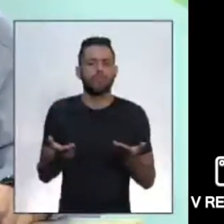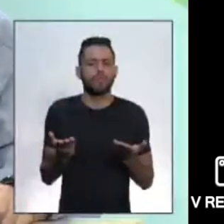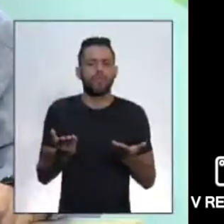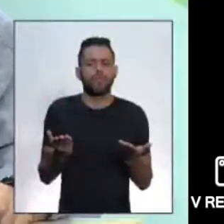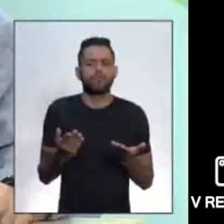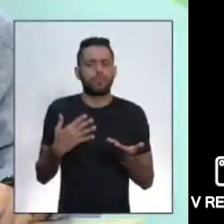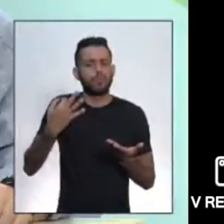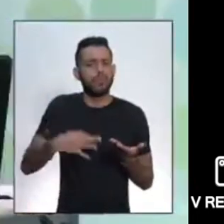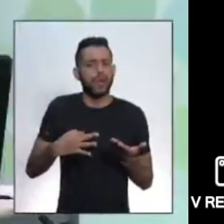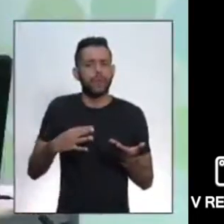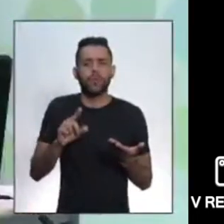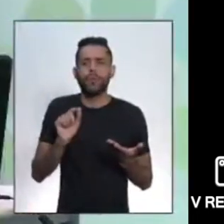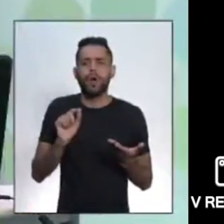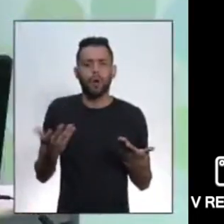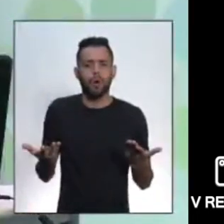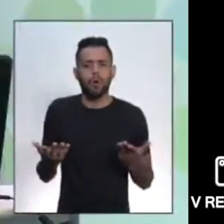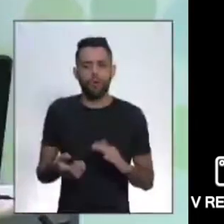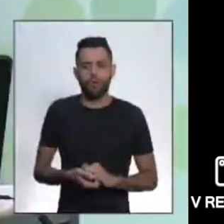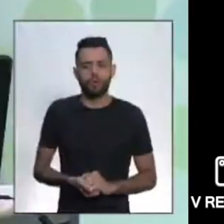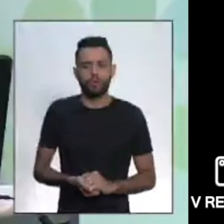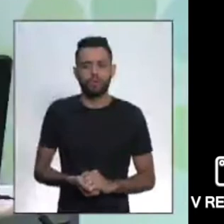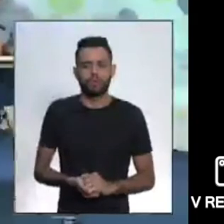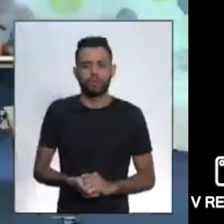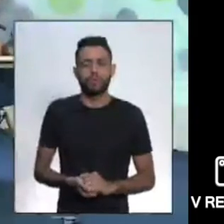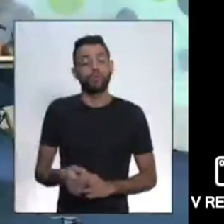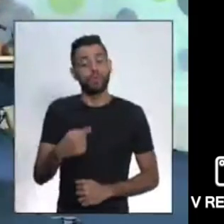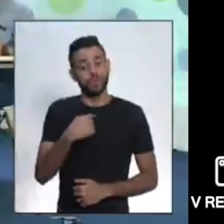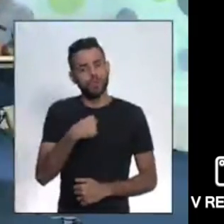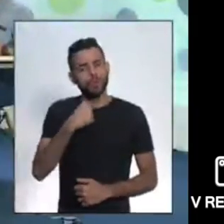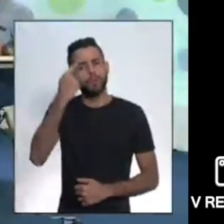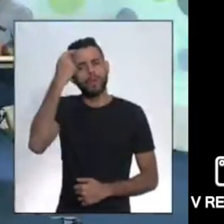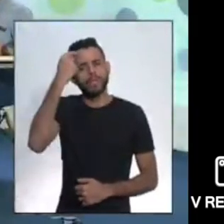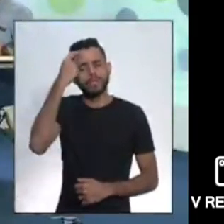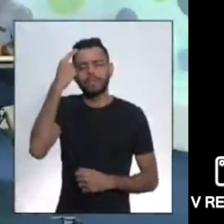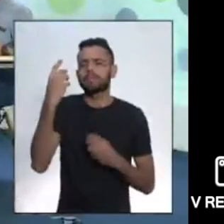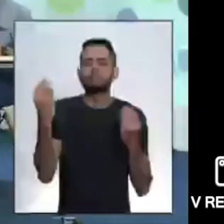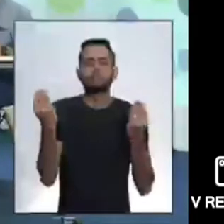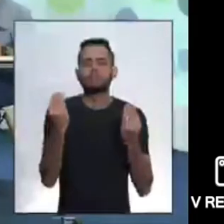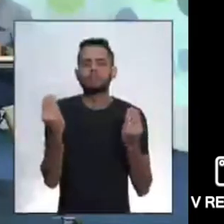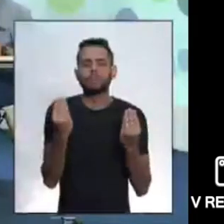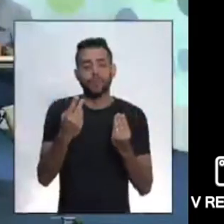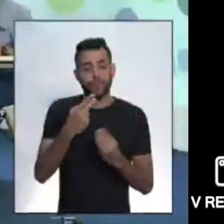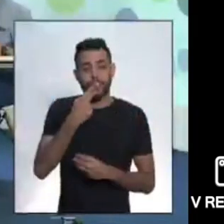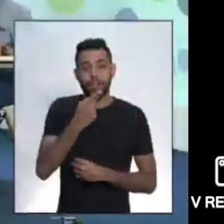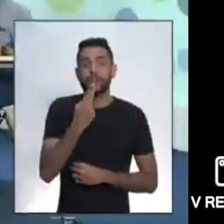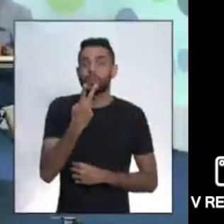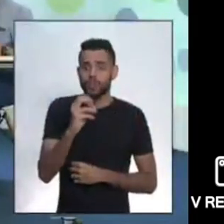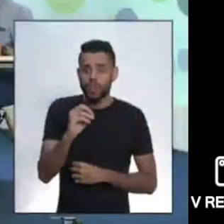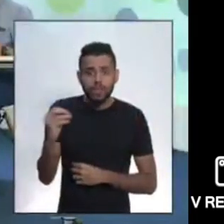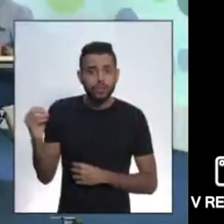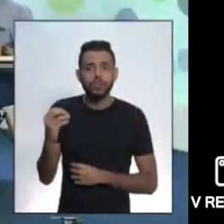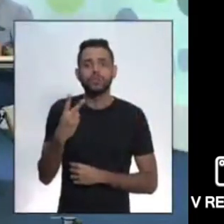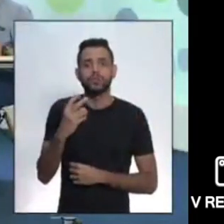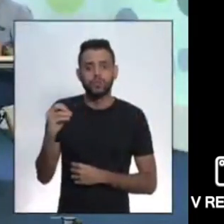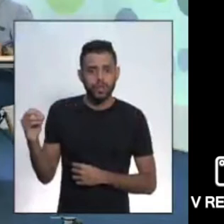é o certo? Eu aqui pensando, né, eu já tava pensando no seguinte, fala 200, então vamos